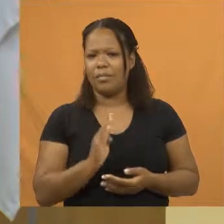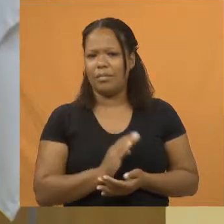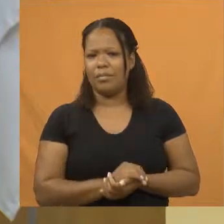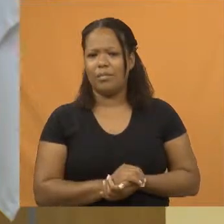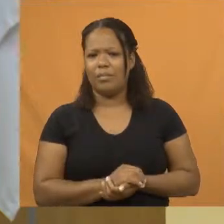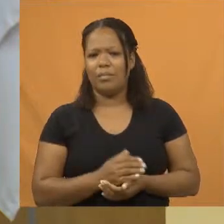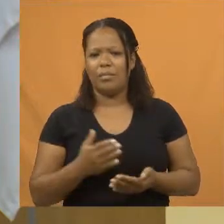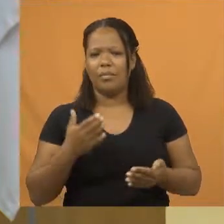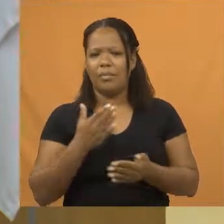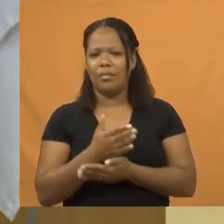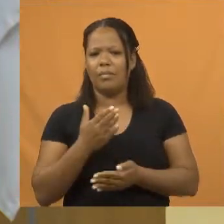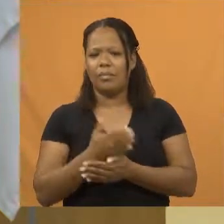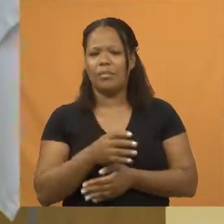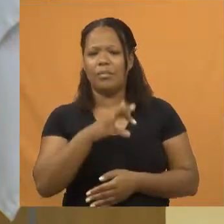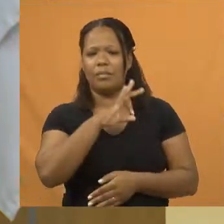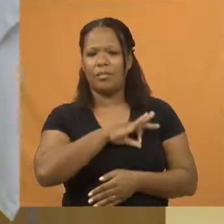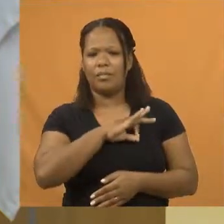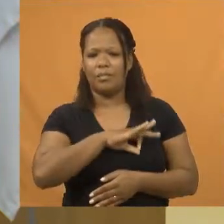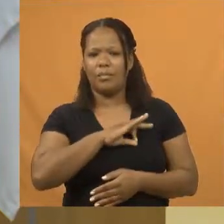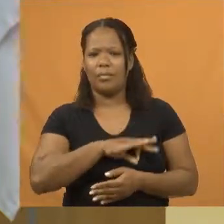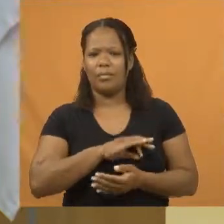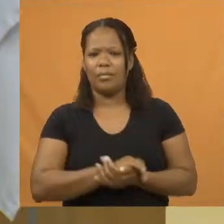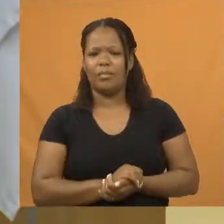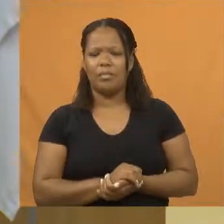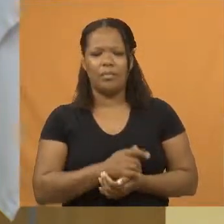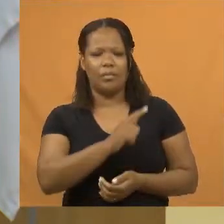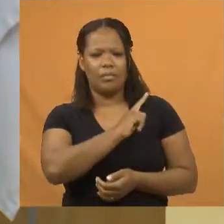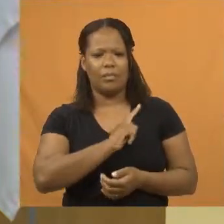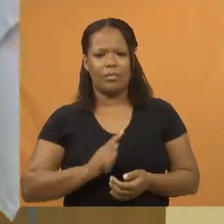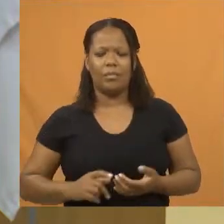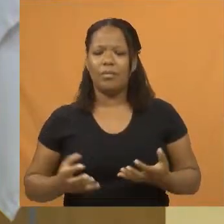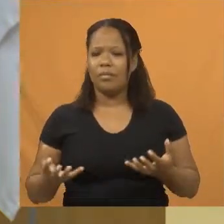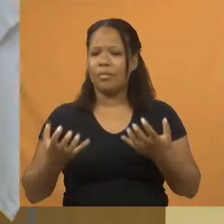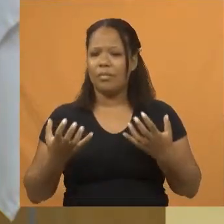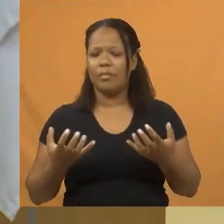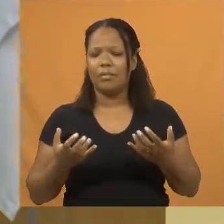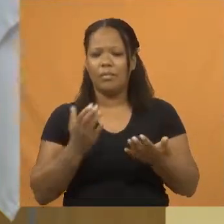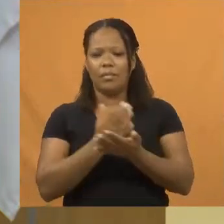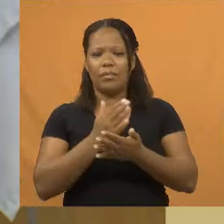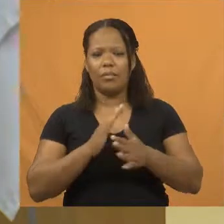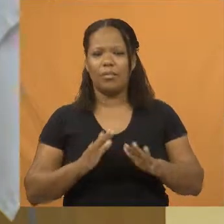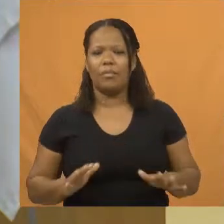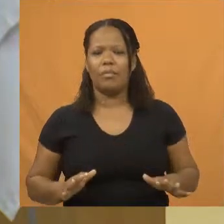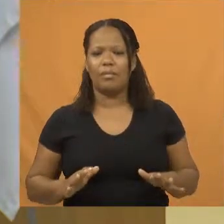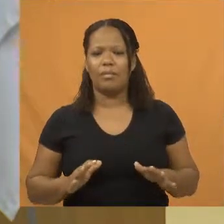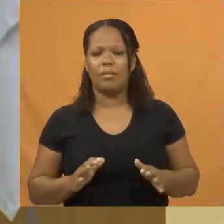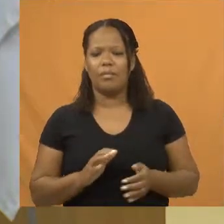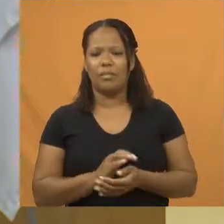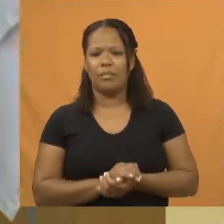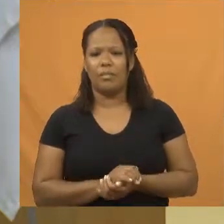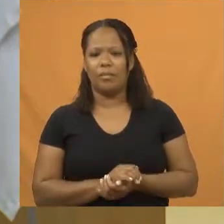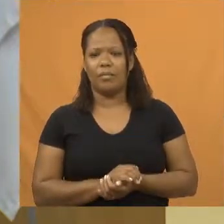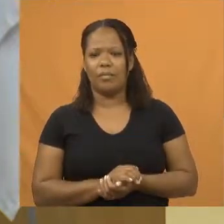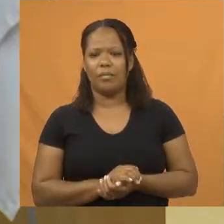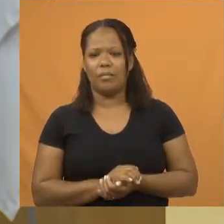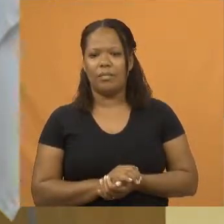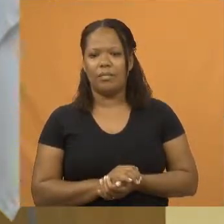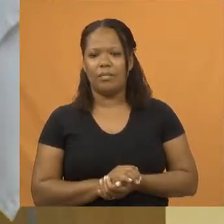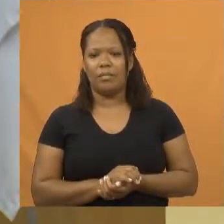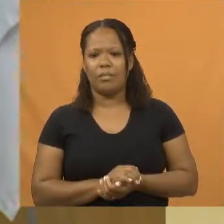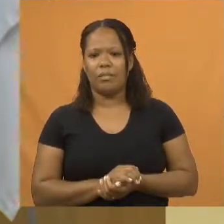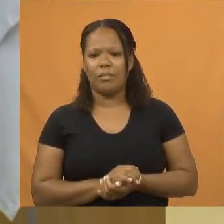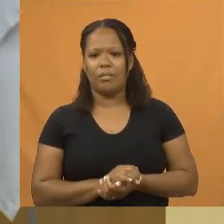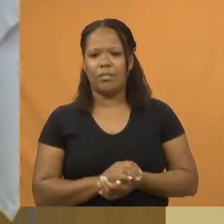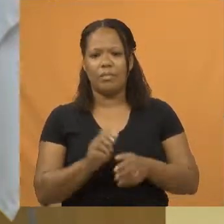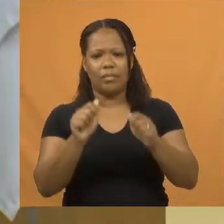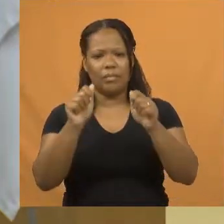de terem acesso ao benefício previdenciário. O governo quer, por exemplo, acabar com a contribuição, ou seja,